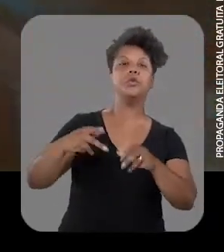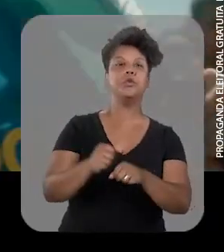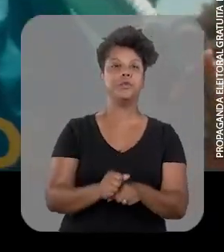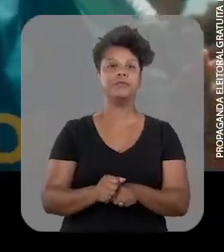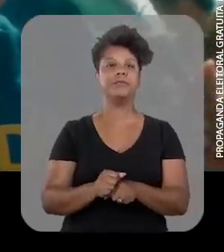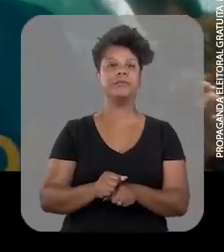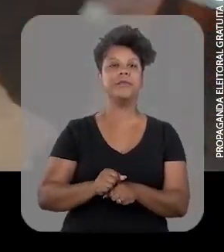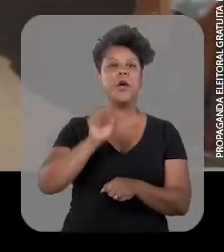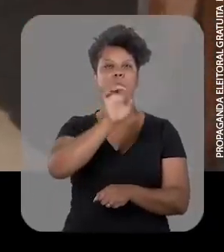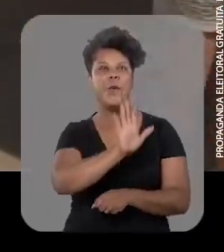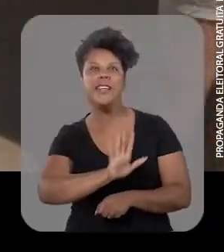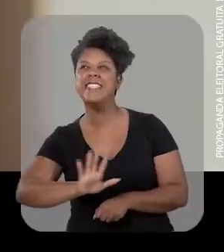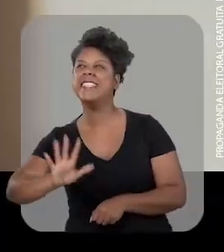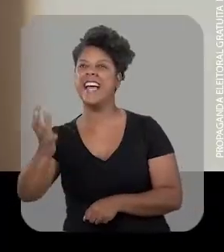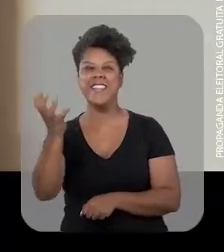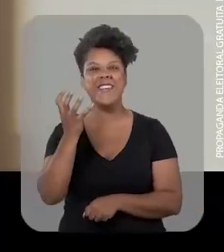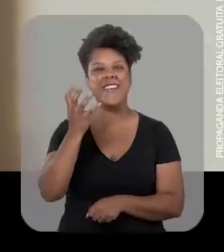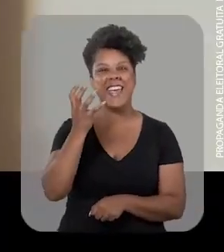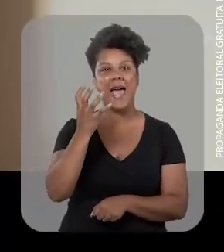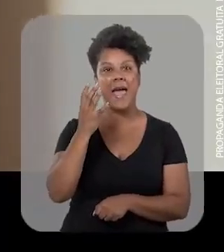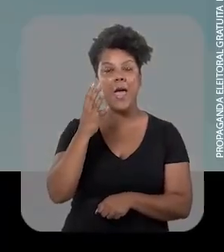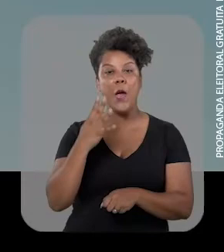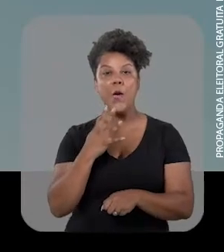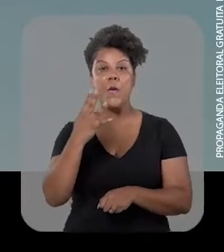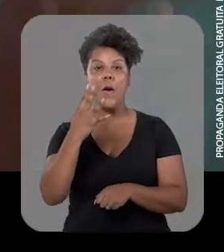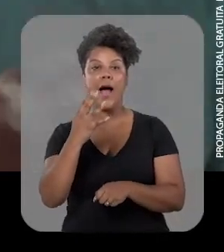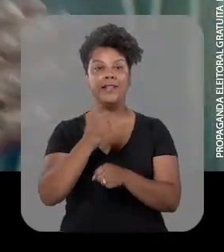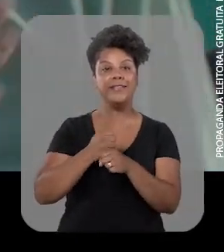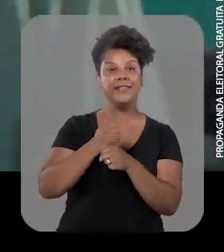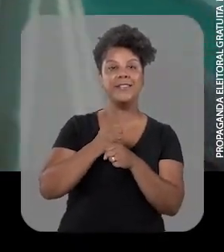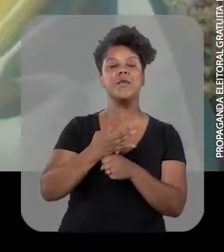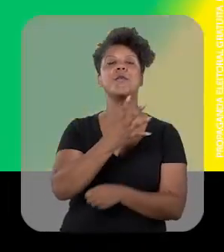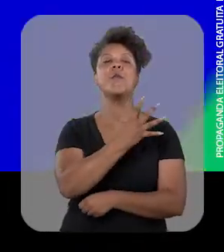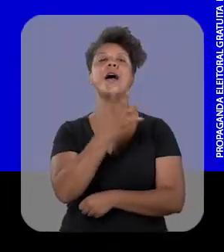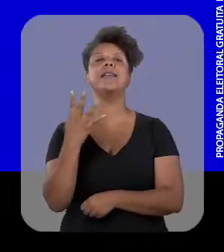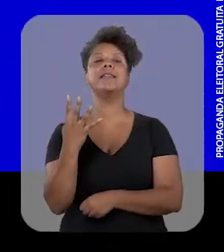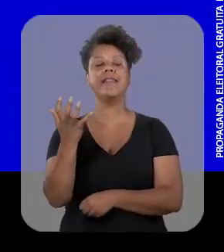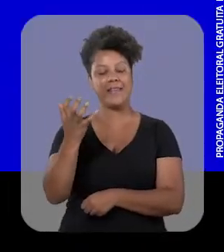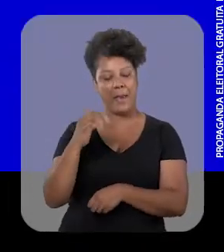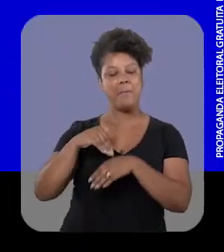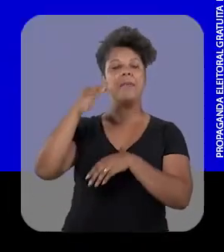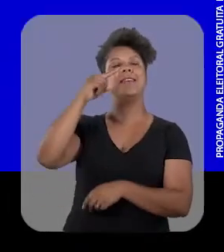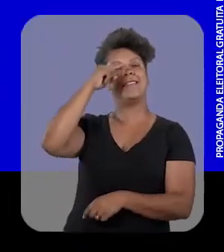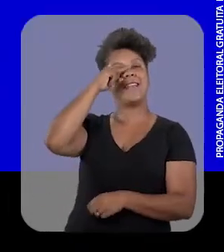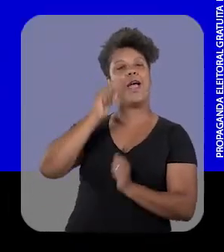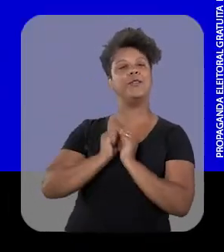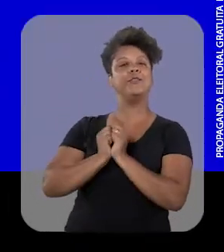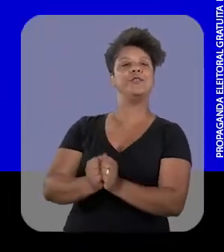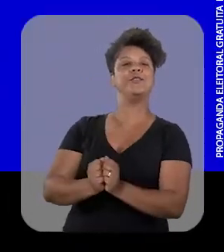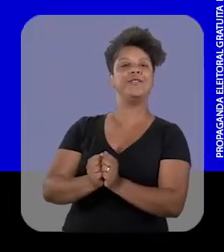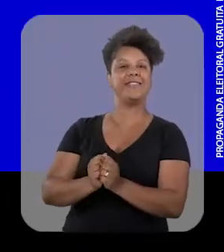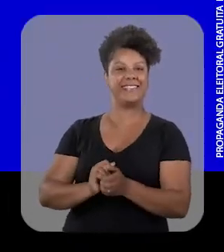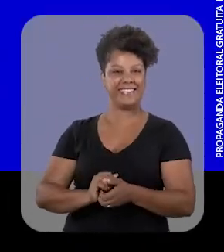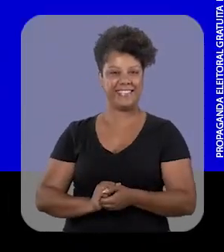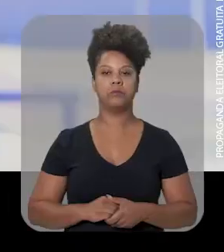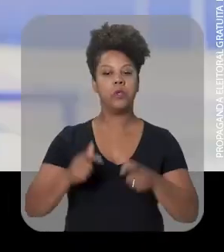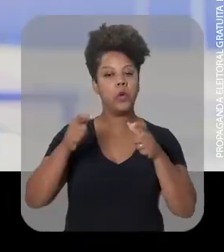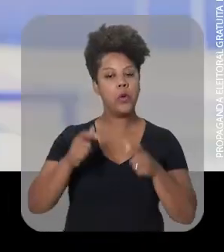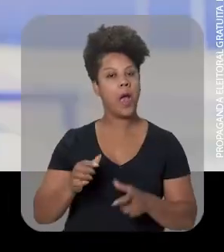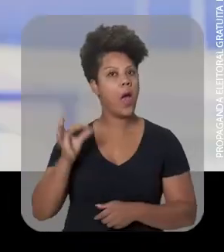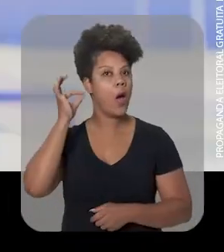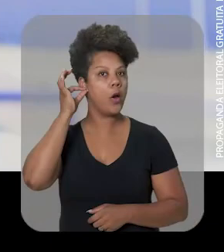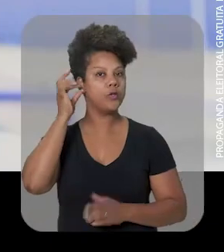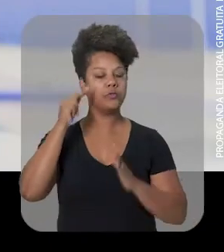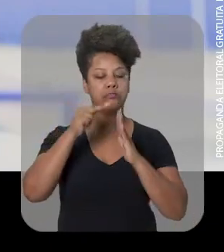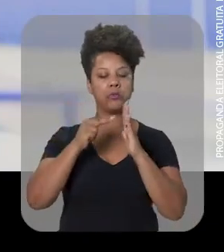estado inteiro quer mais 4, 44, 44, quer mais Caiado para Goiás. A